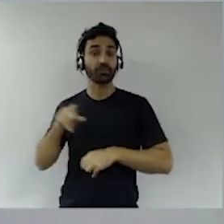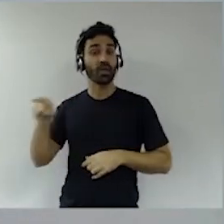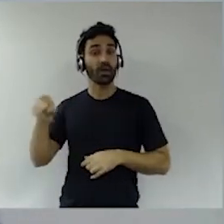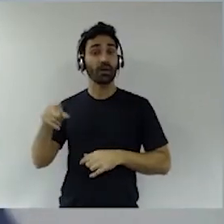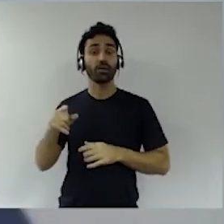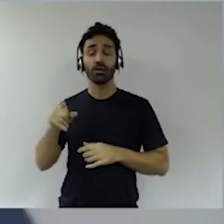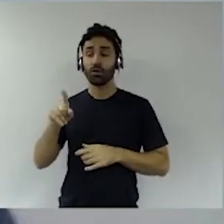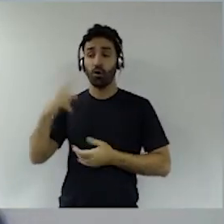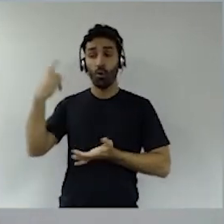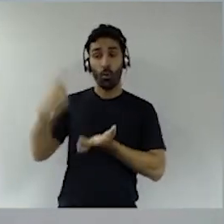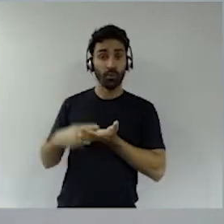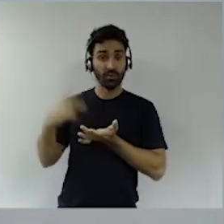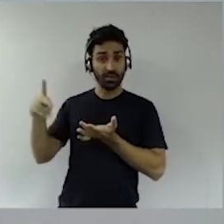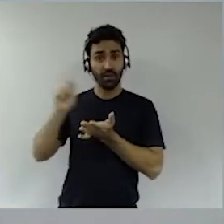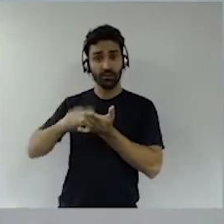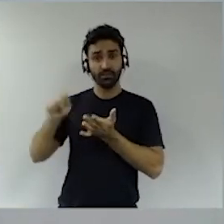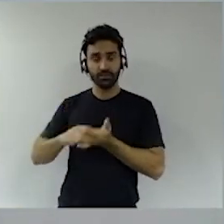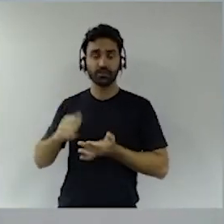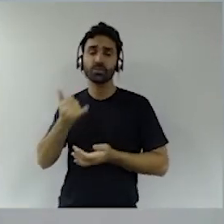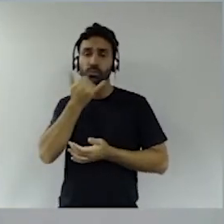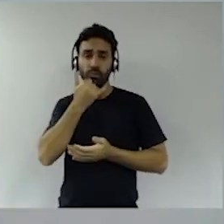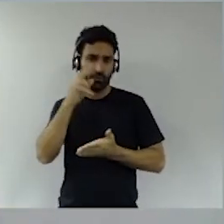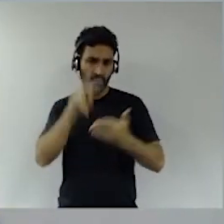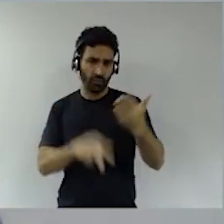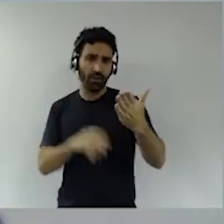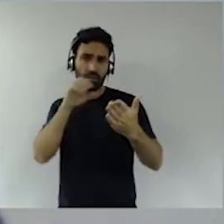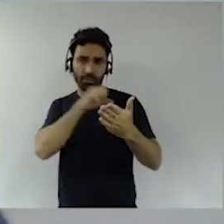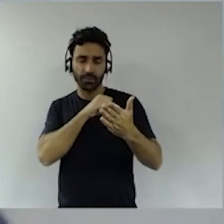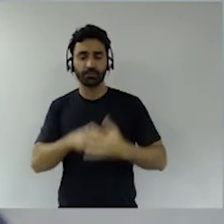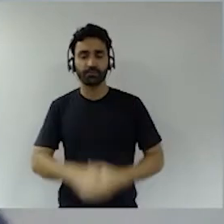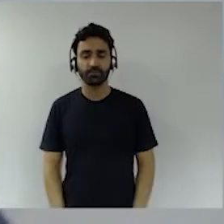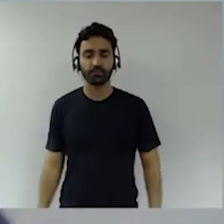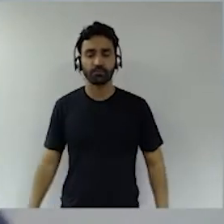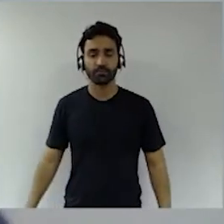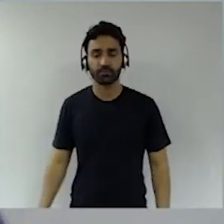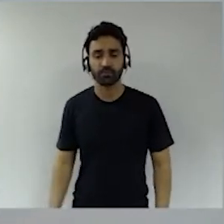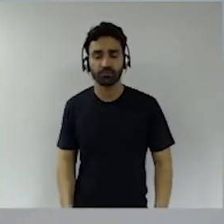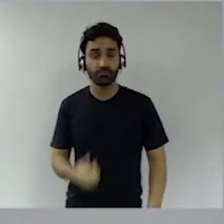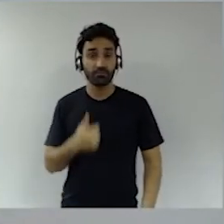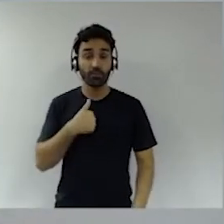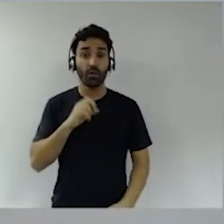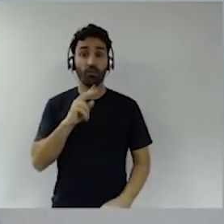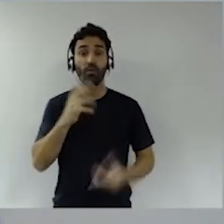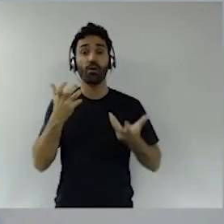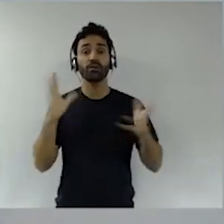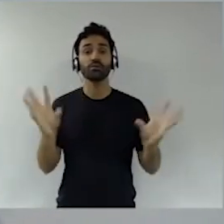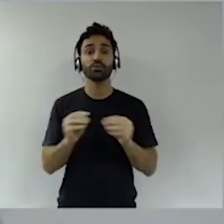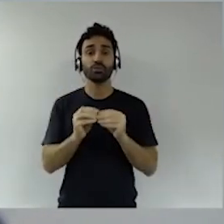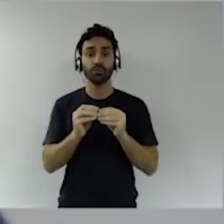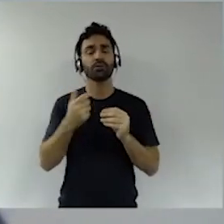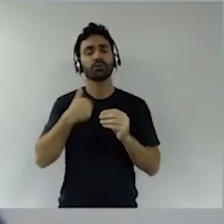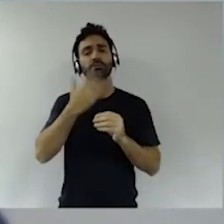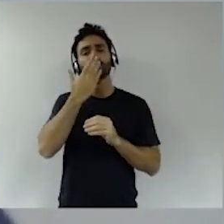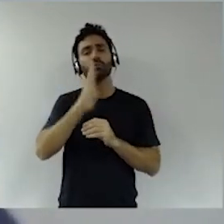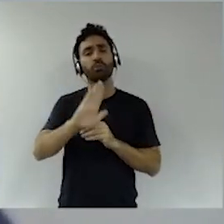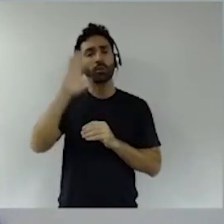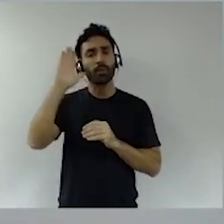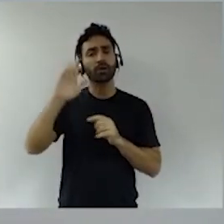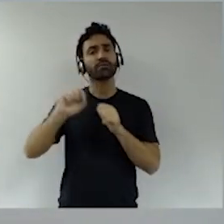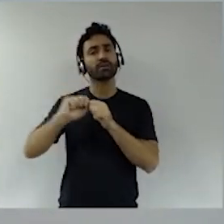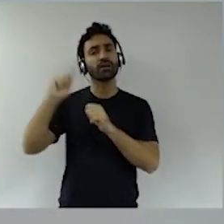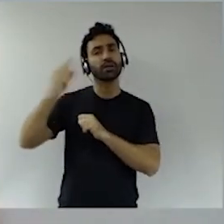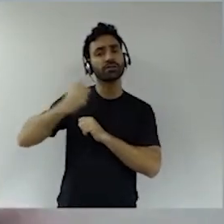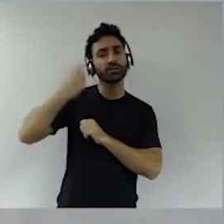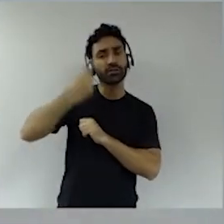expressamente no compromisso o seguinte, permitam-me ler rapidamente, serei muito breve. Prometo exercer a